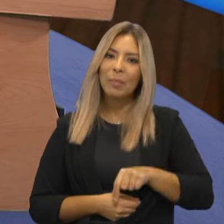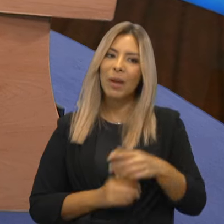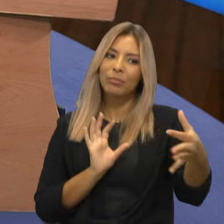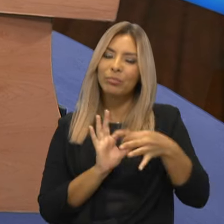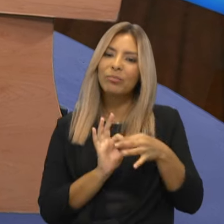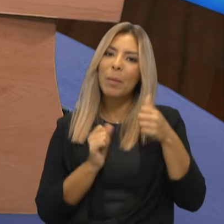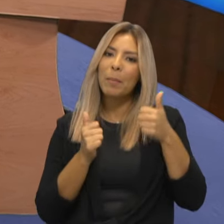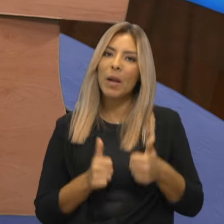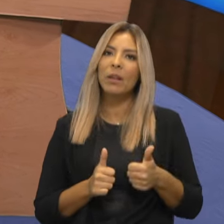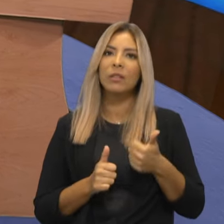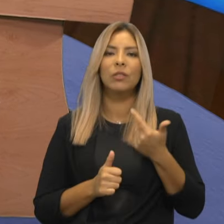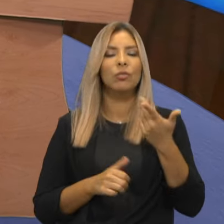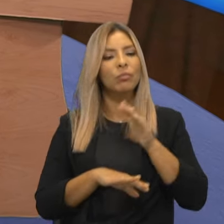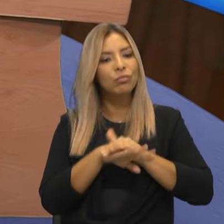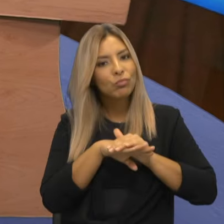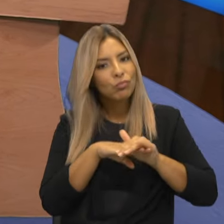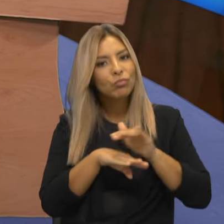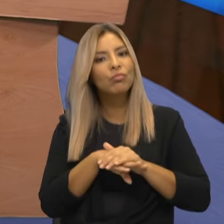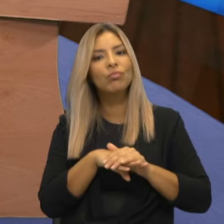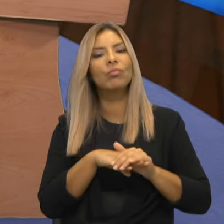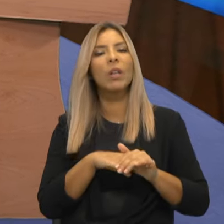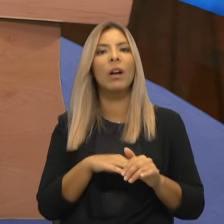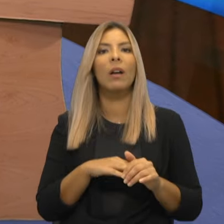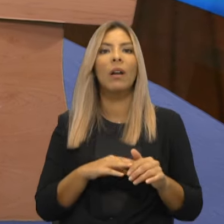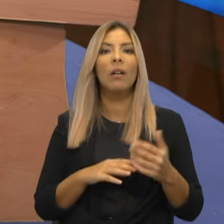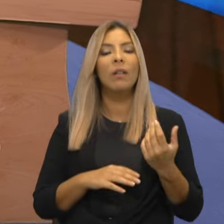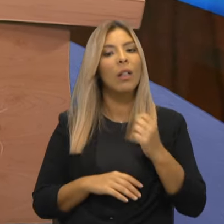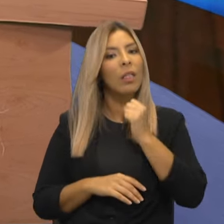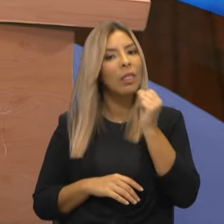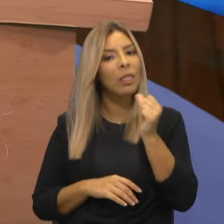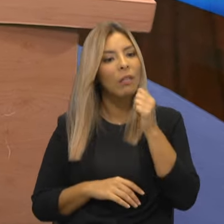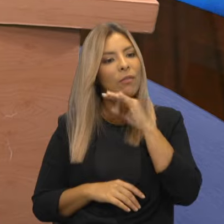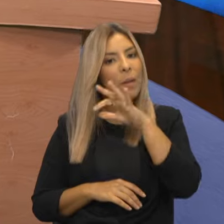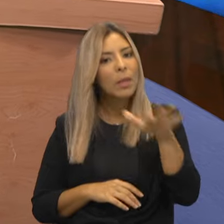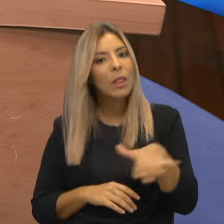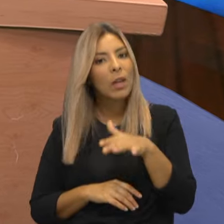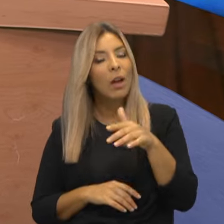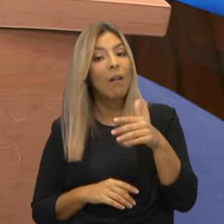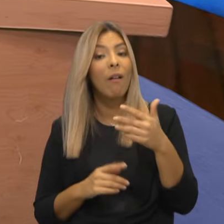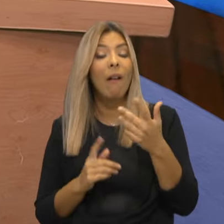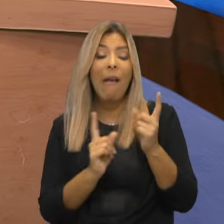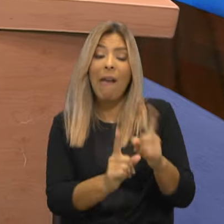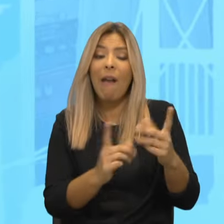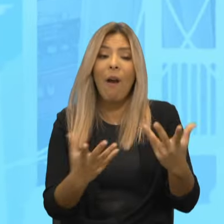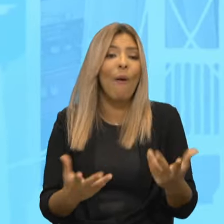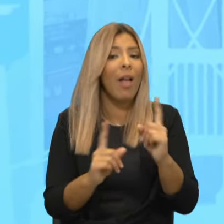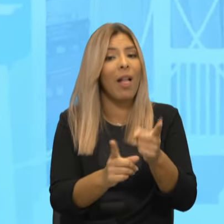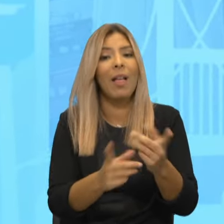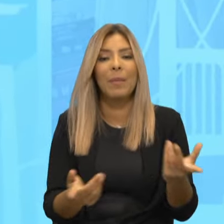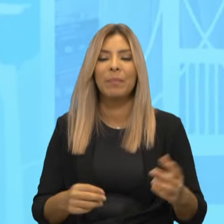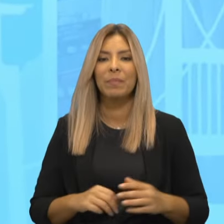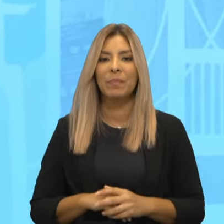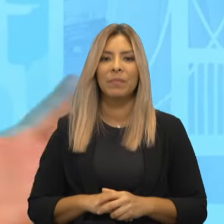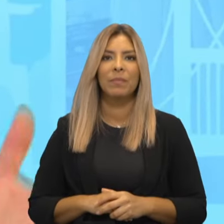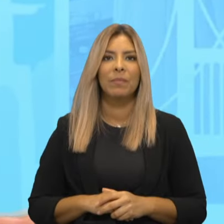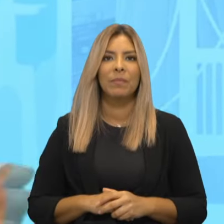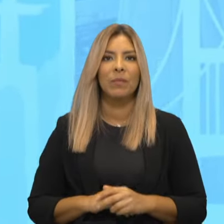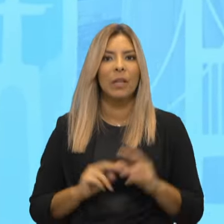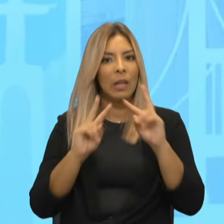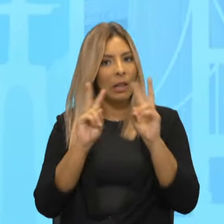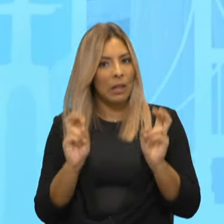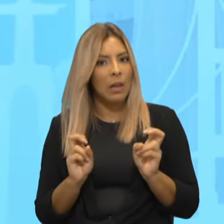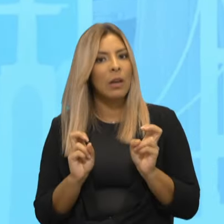de acarinhá-los, claro, e olhar para as famílias como elas são hoje. São as que são. Claro. Este tema dava para estarmos